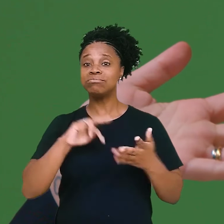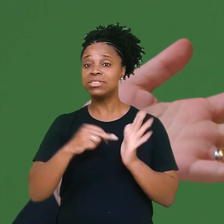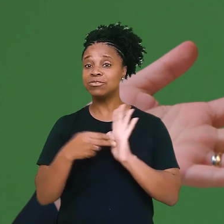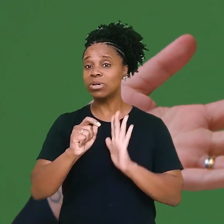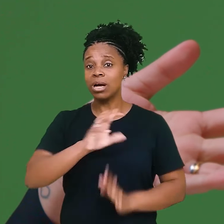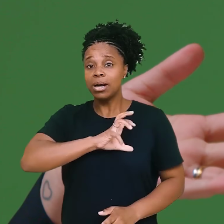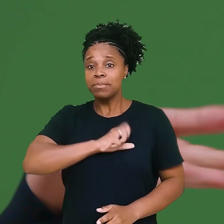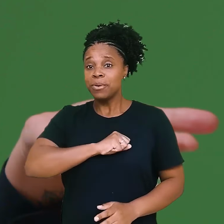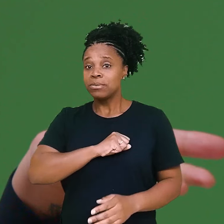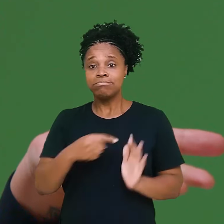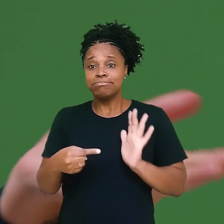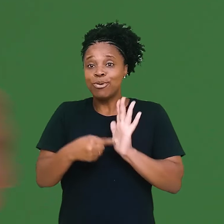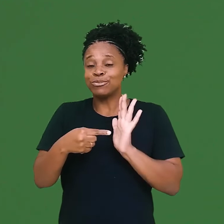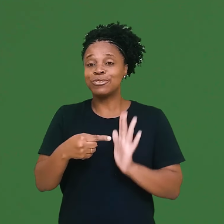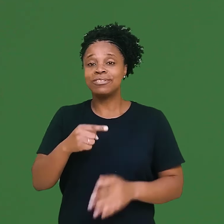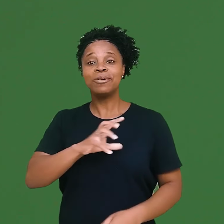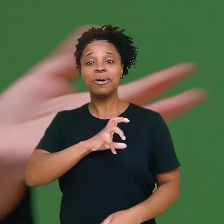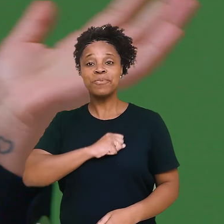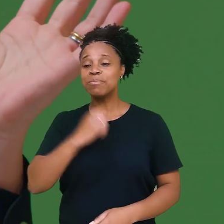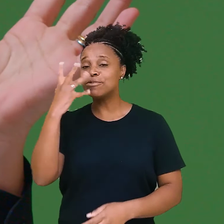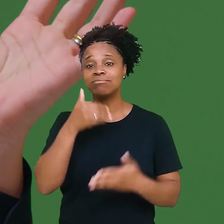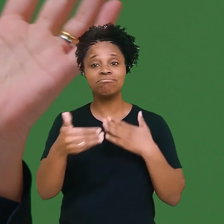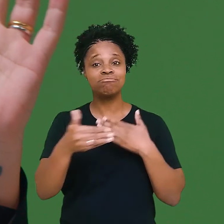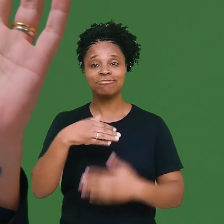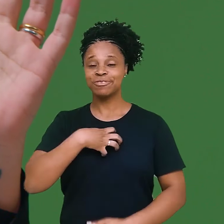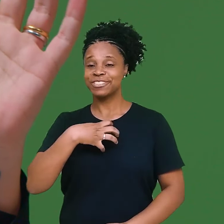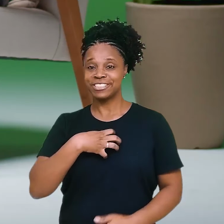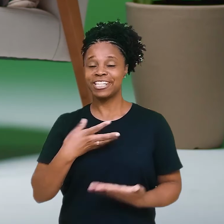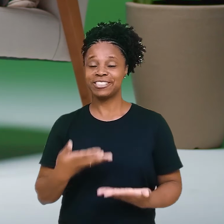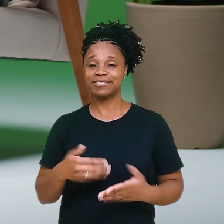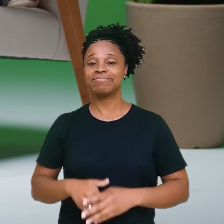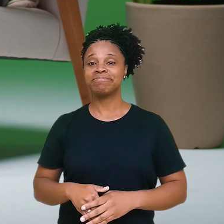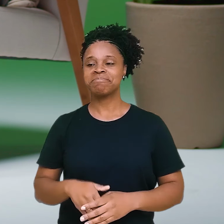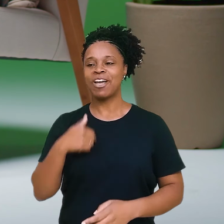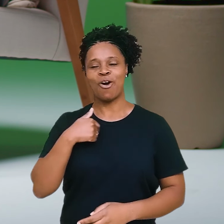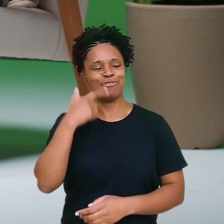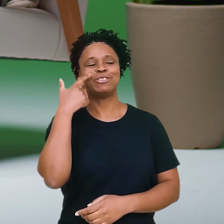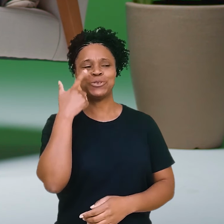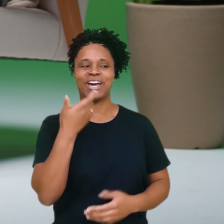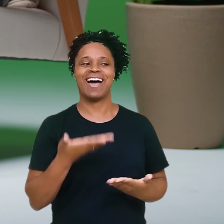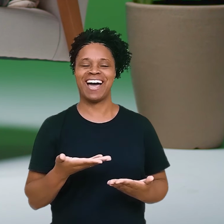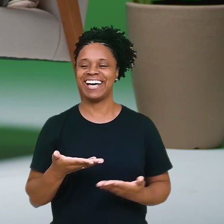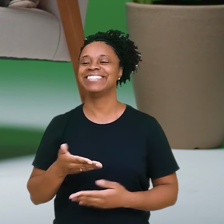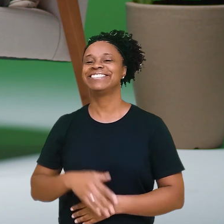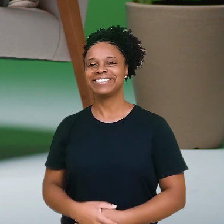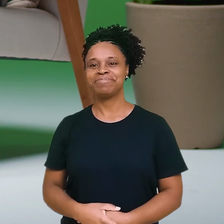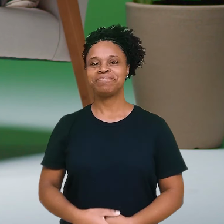é amor, sabe? É isso que eles querem dizer. O amor, ele é bonito de qualquer forma, sabe? Então... Isso que faz eu chorar, né,